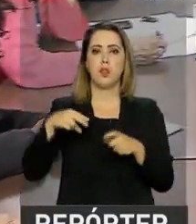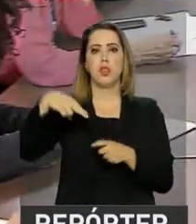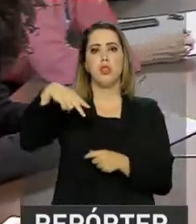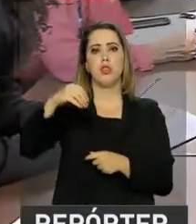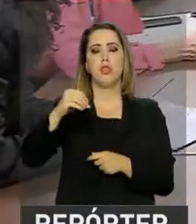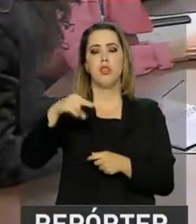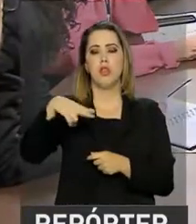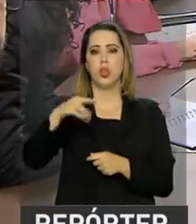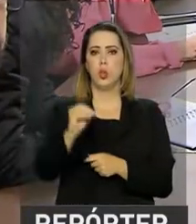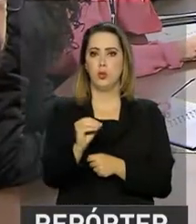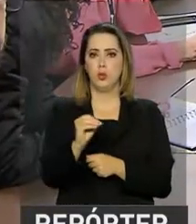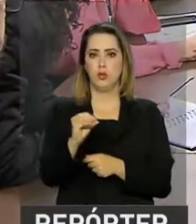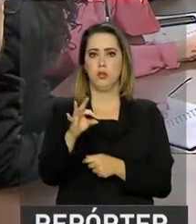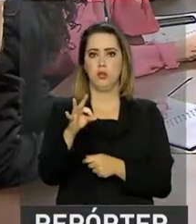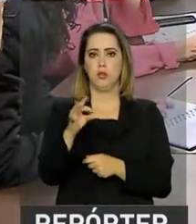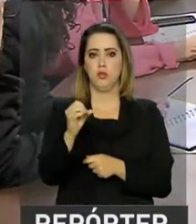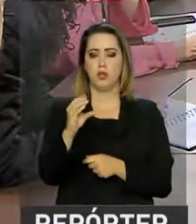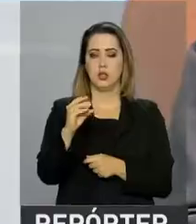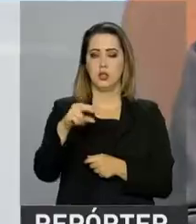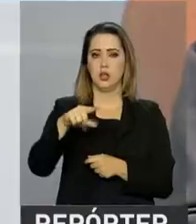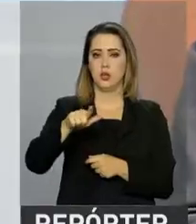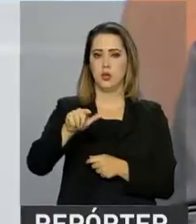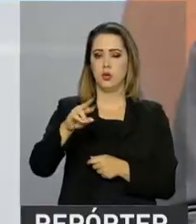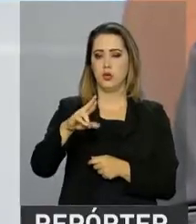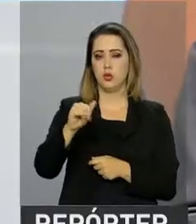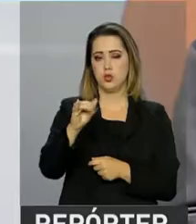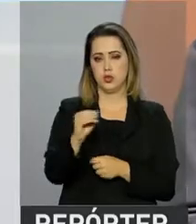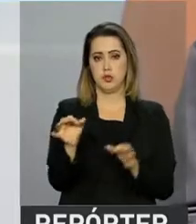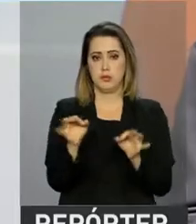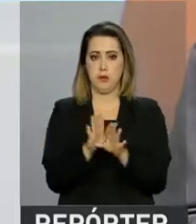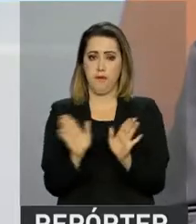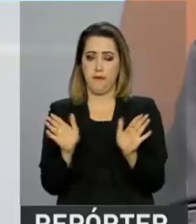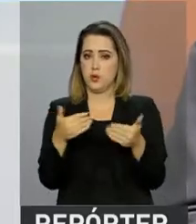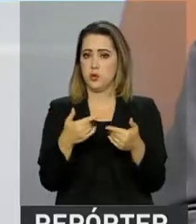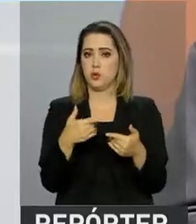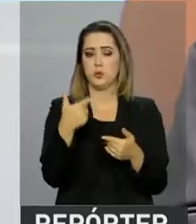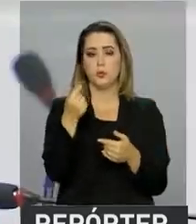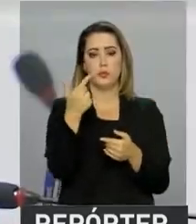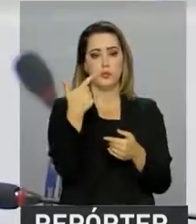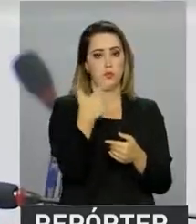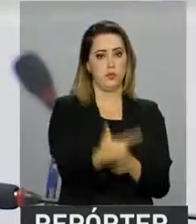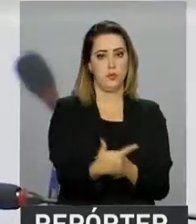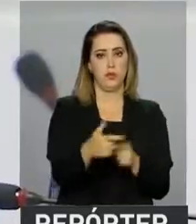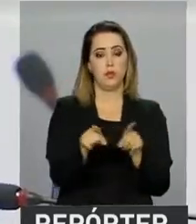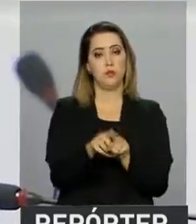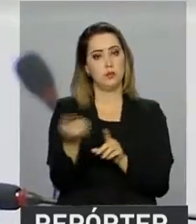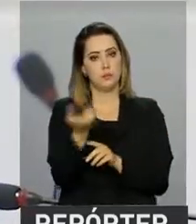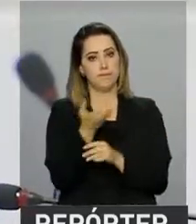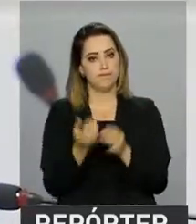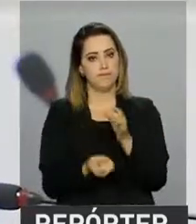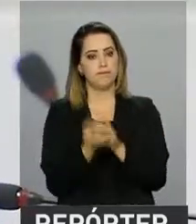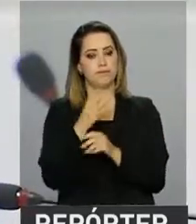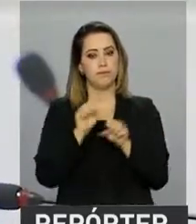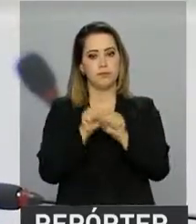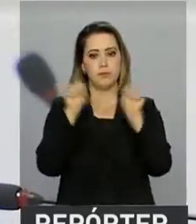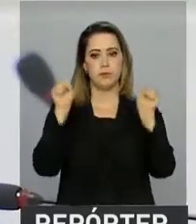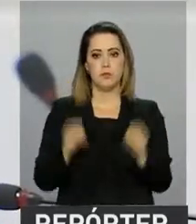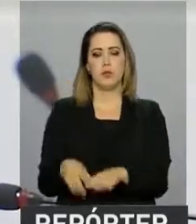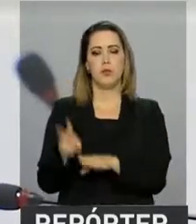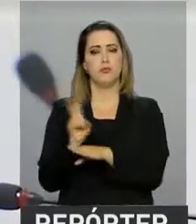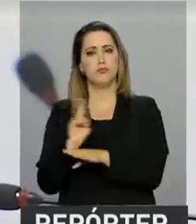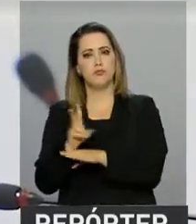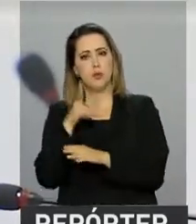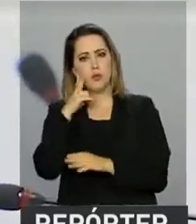nanotecnologia que parou de funcionar em 2012 querem também criar um sistema de monitoramento e pesquisa